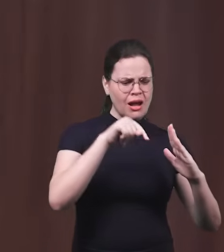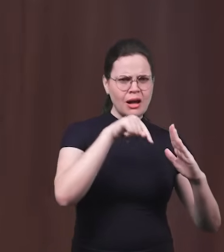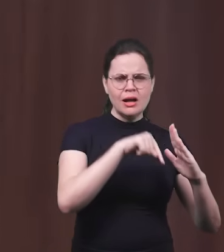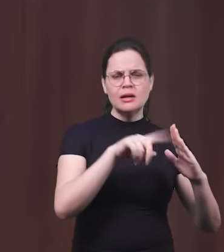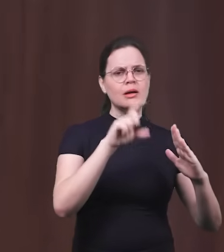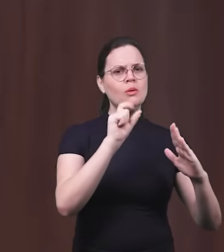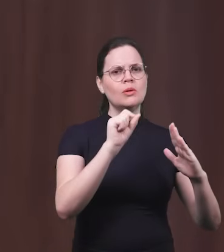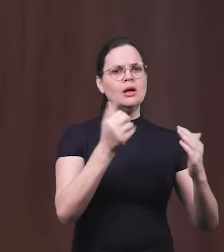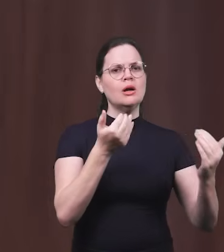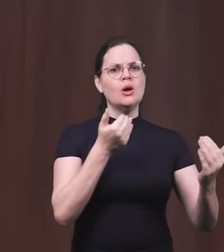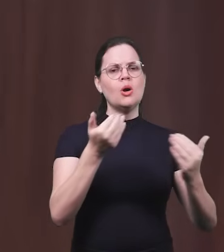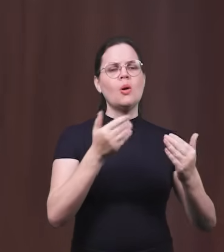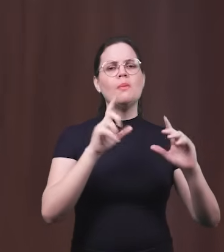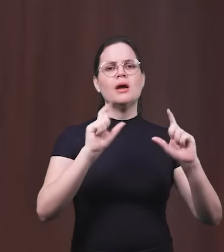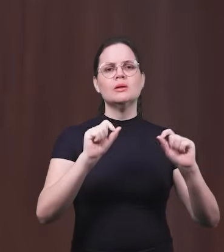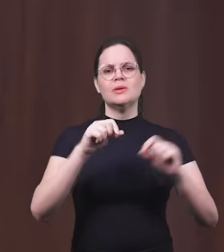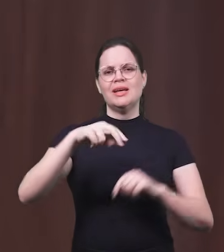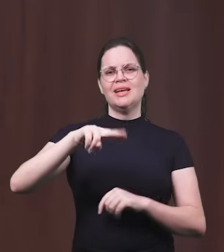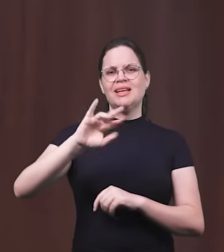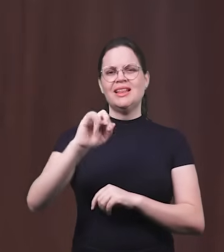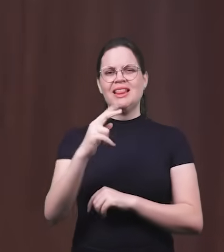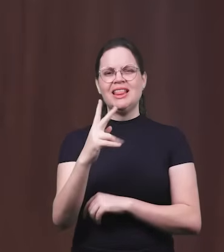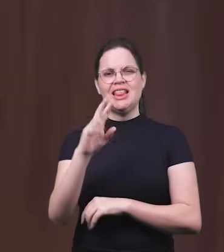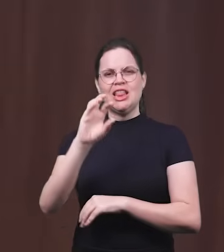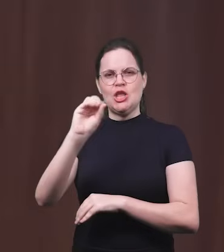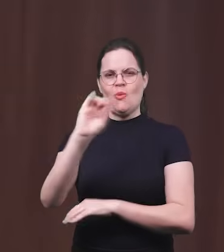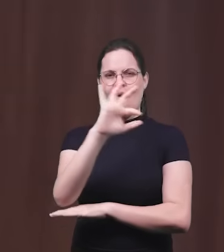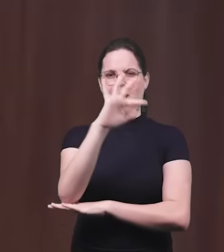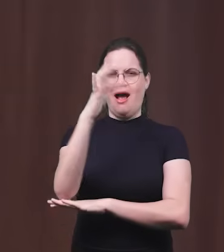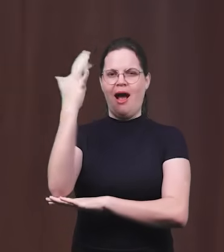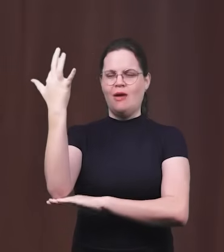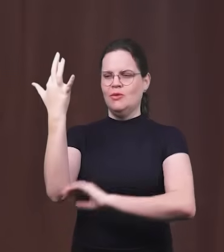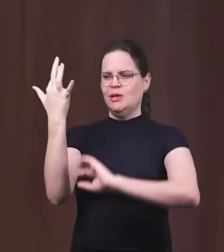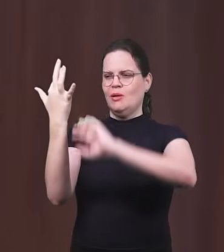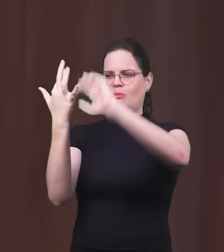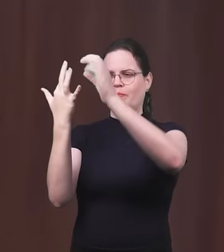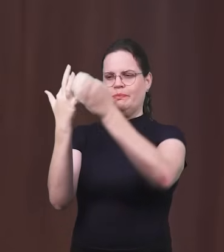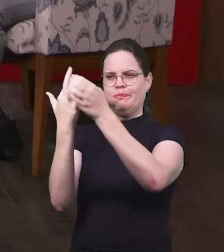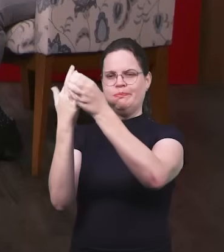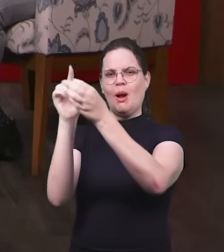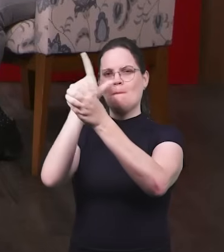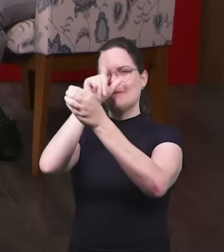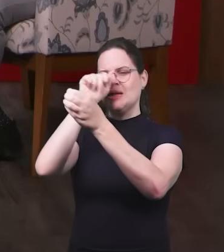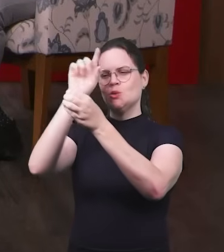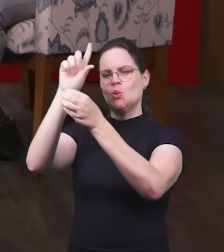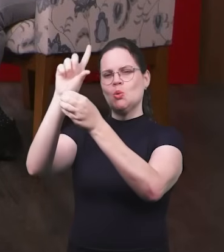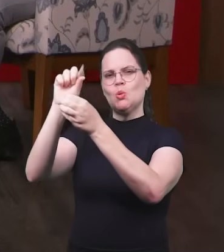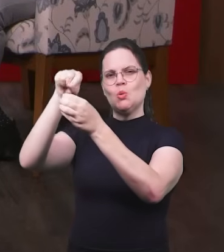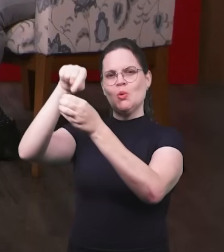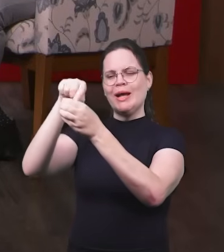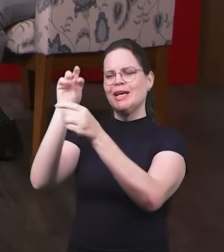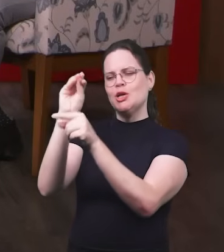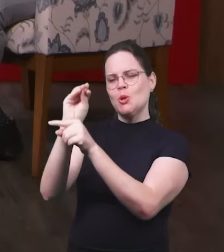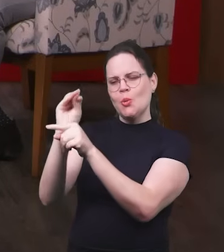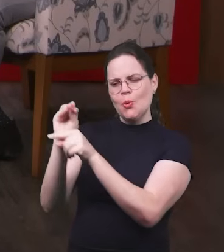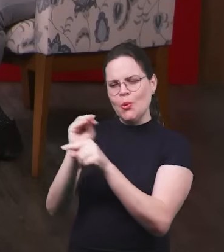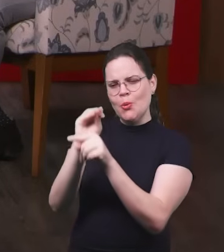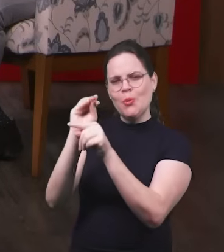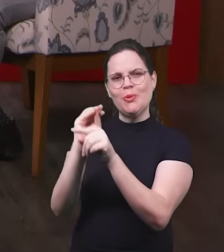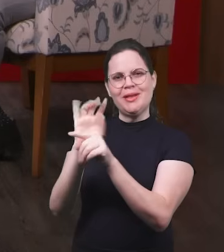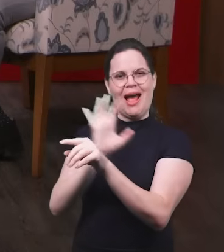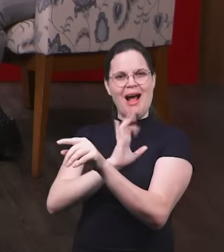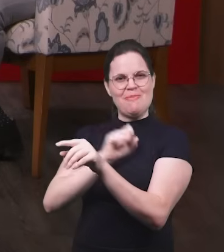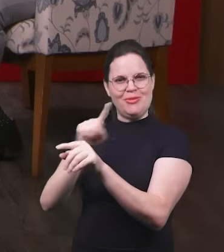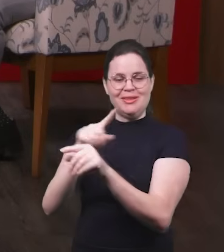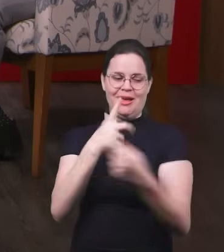deve ser um ninho de amor. Aqui conosco estão o pastor Guilherme e o pastor Felipe.